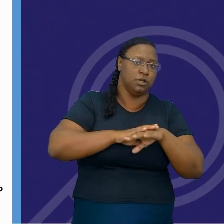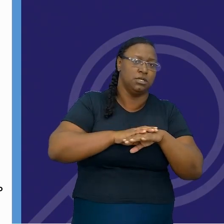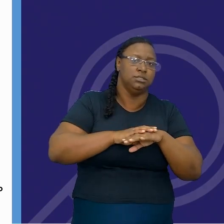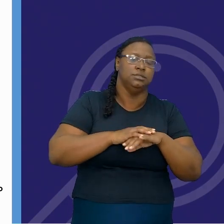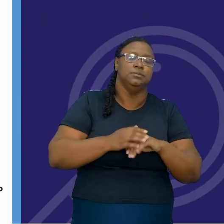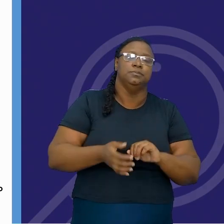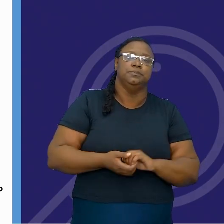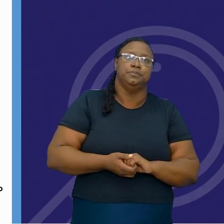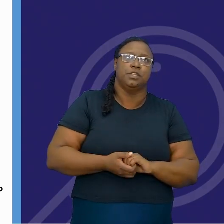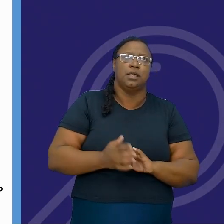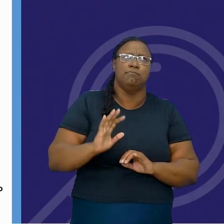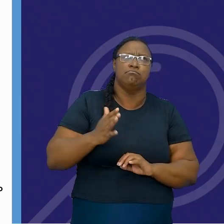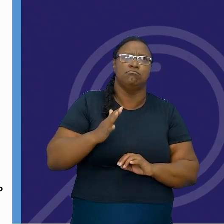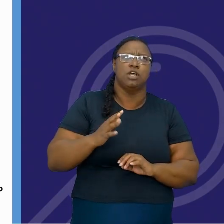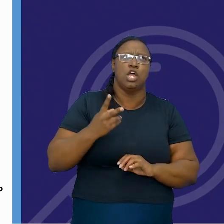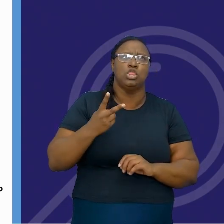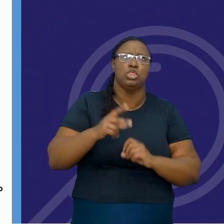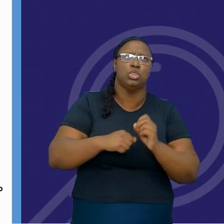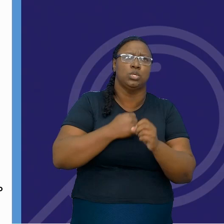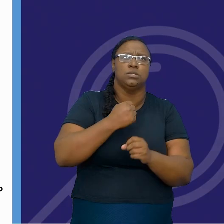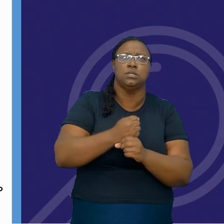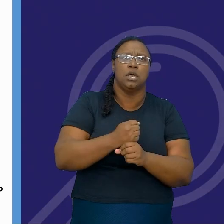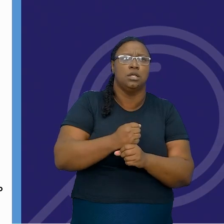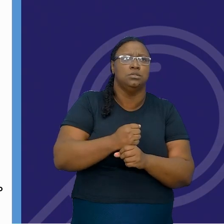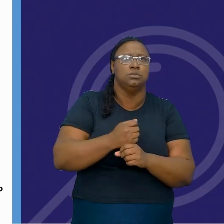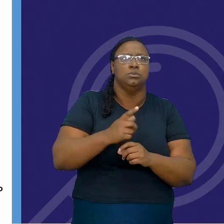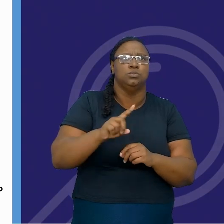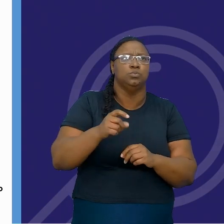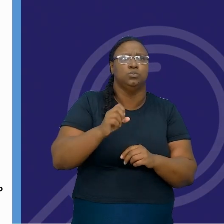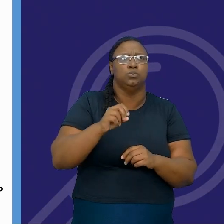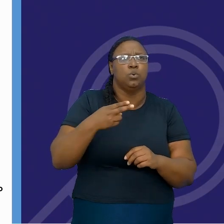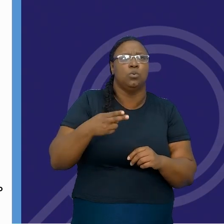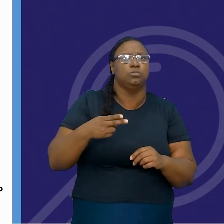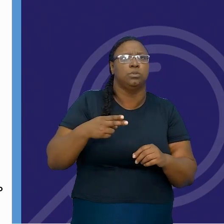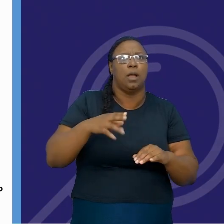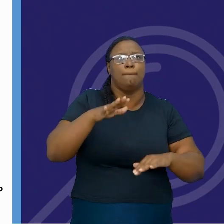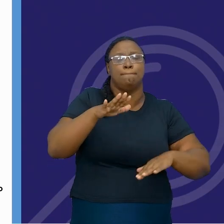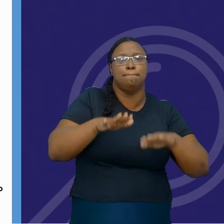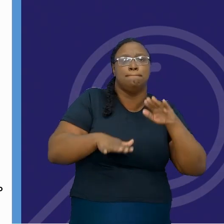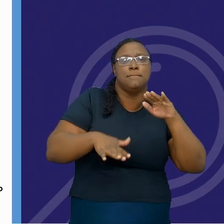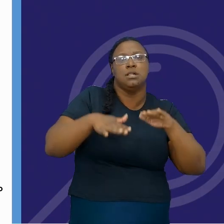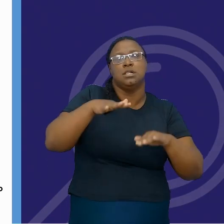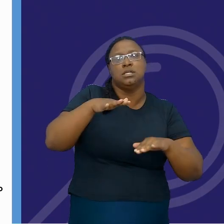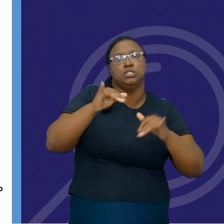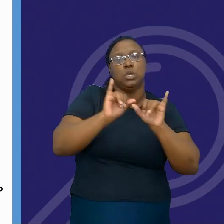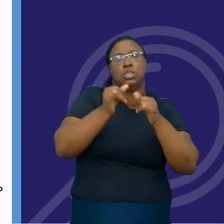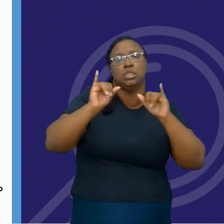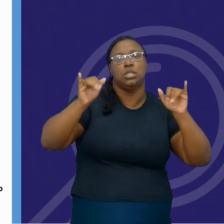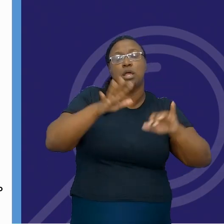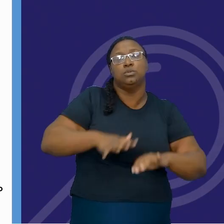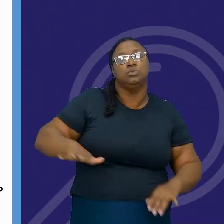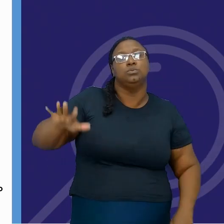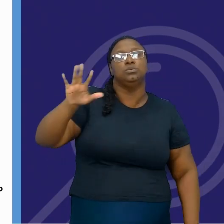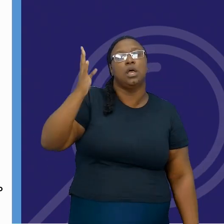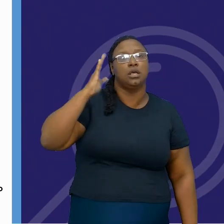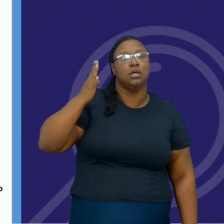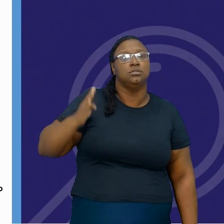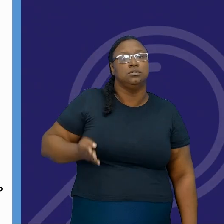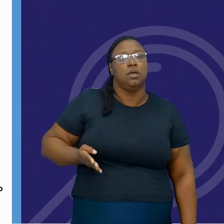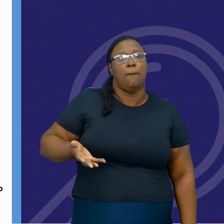a cada 2 anos ou anualmente, que chama Balanço Energético Nacional. É um documento bem